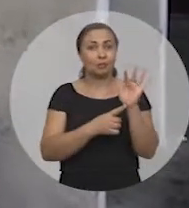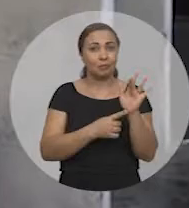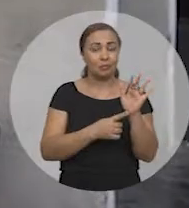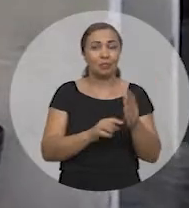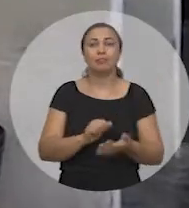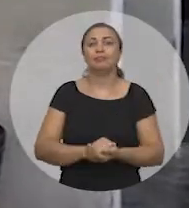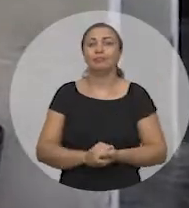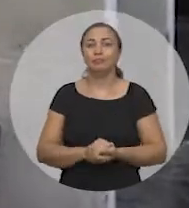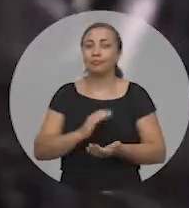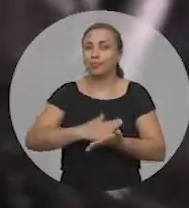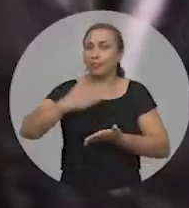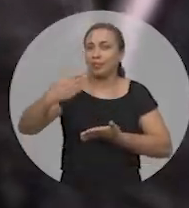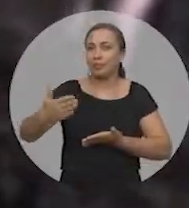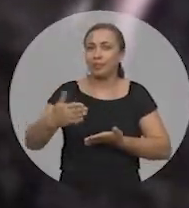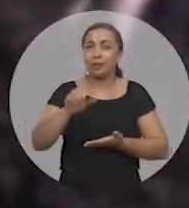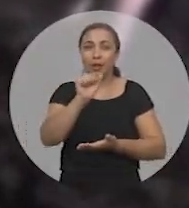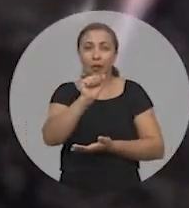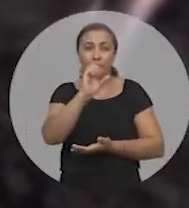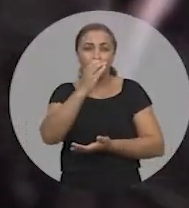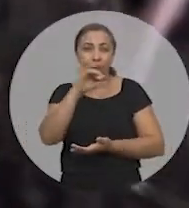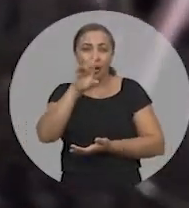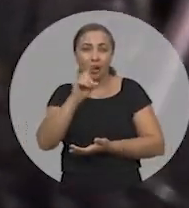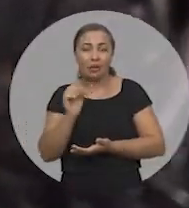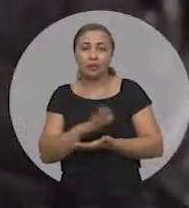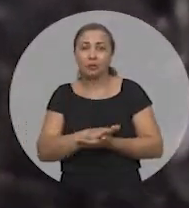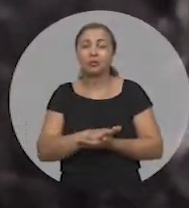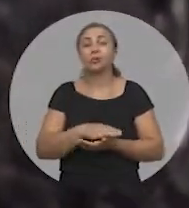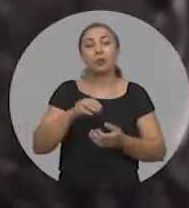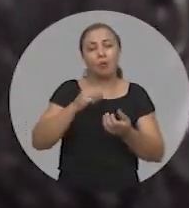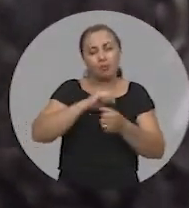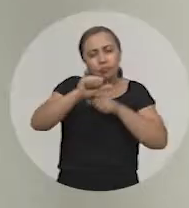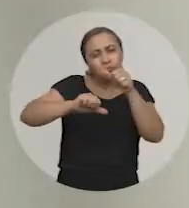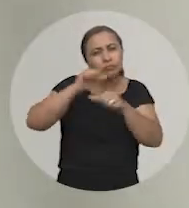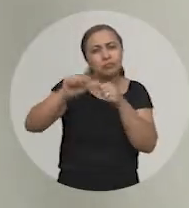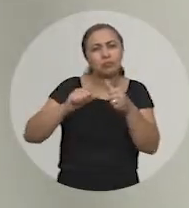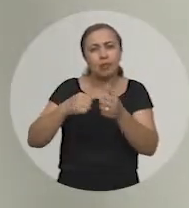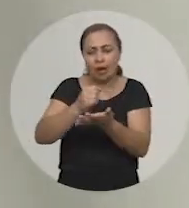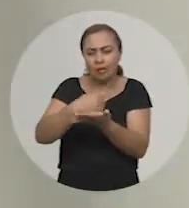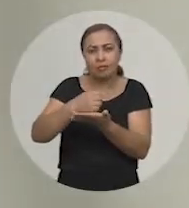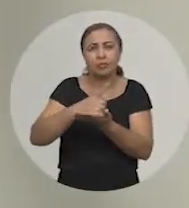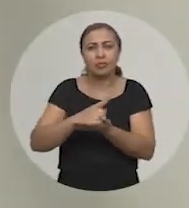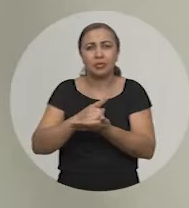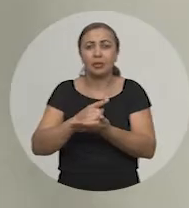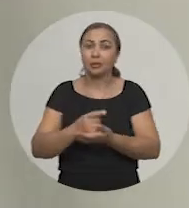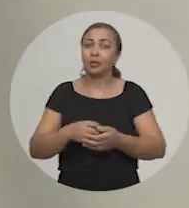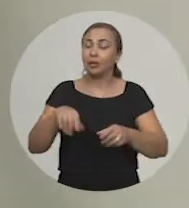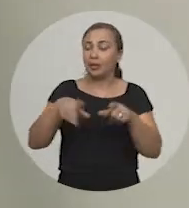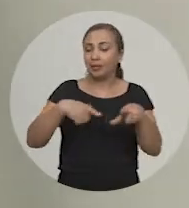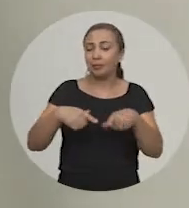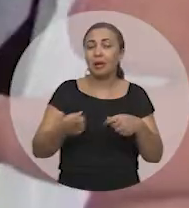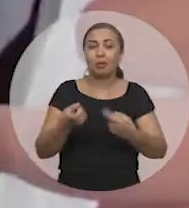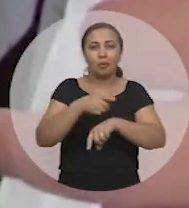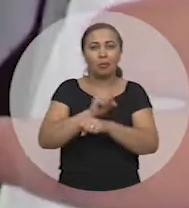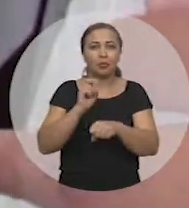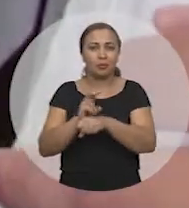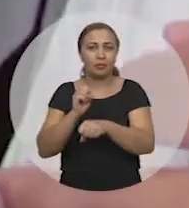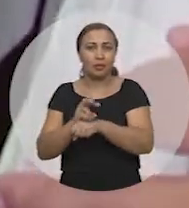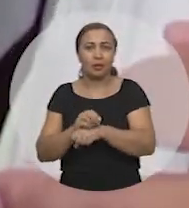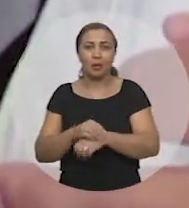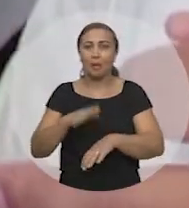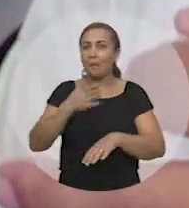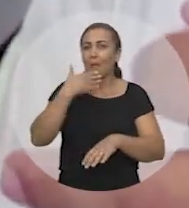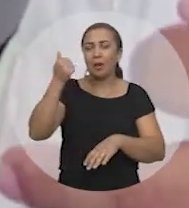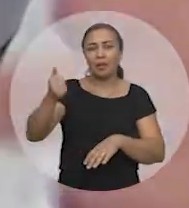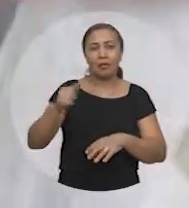orgânica da UFPB a partir do ácido selênico glicólico eles desenvolveram composto com ação antibacteriana o